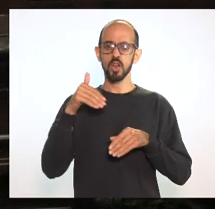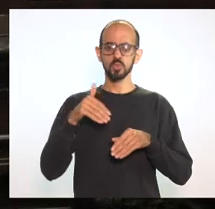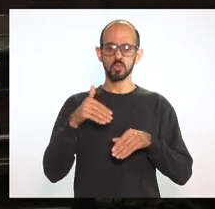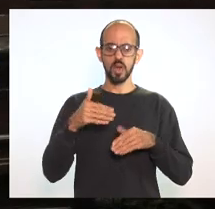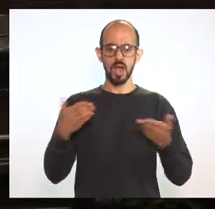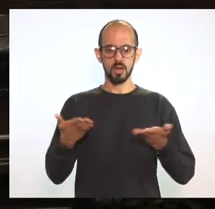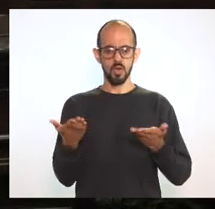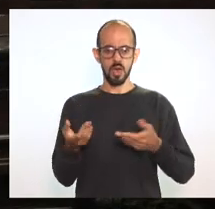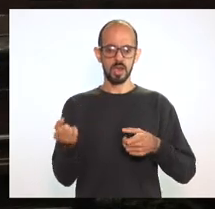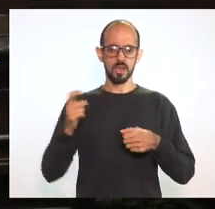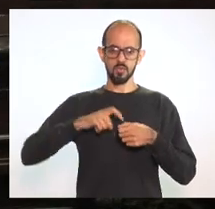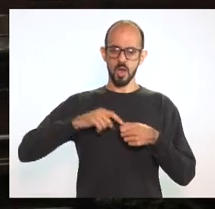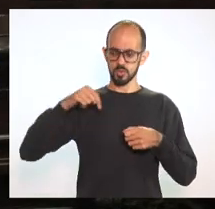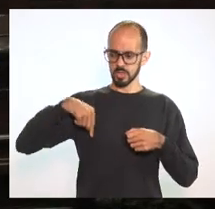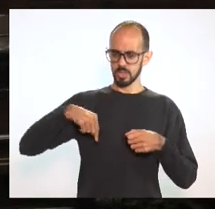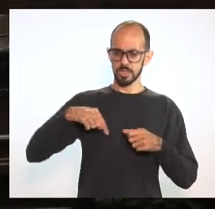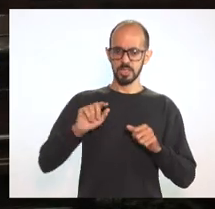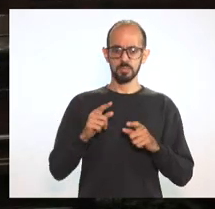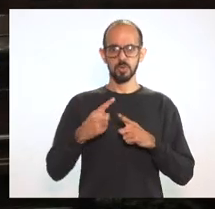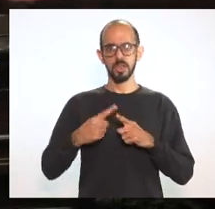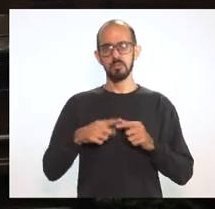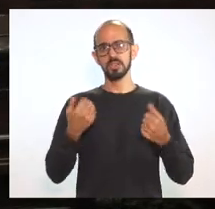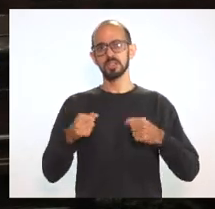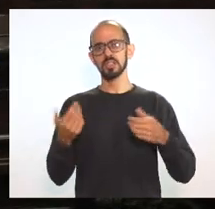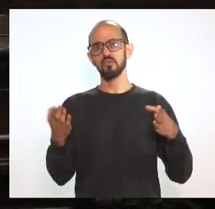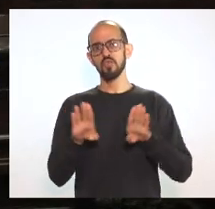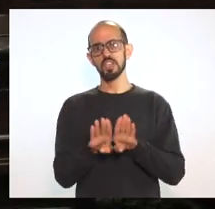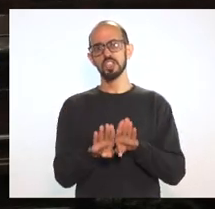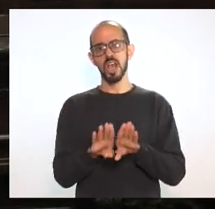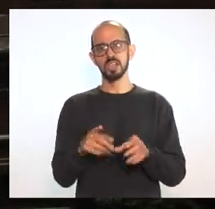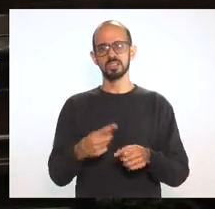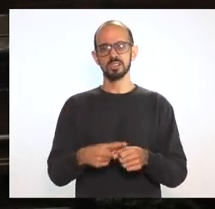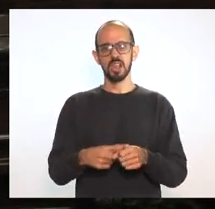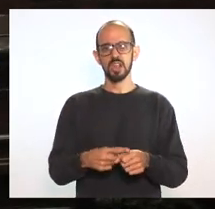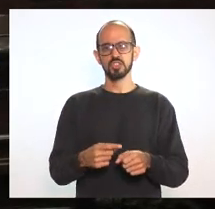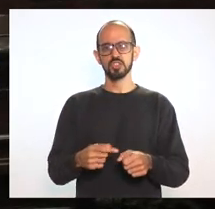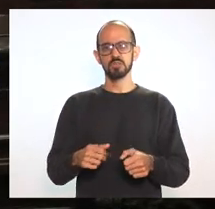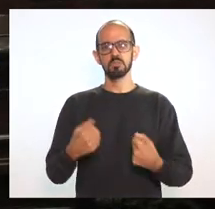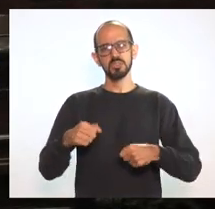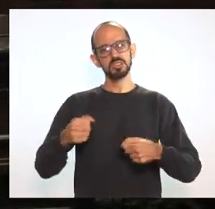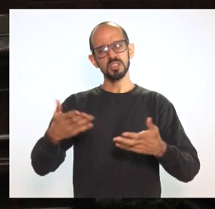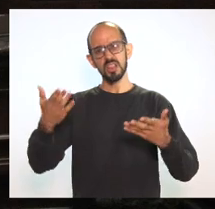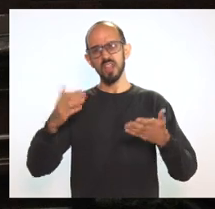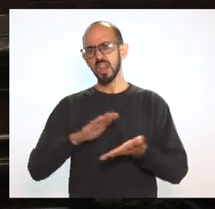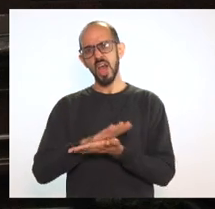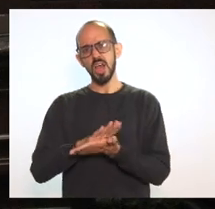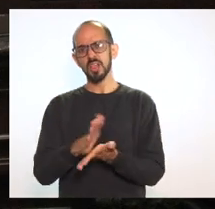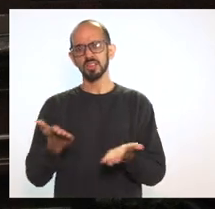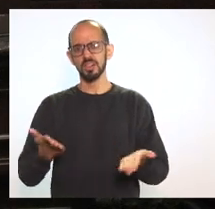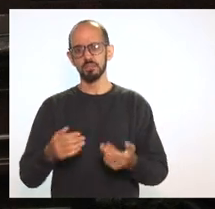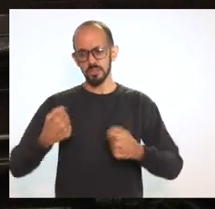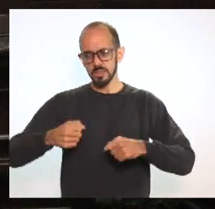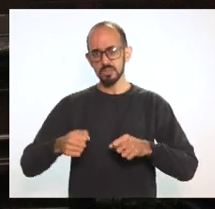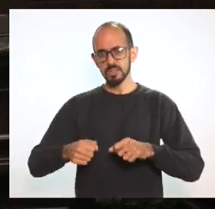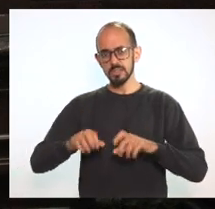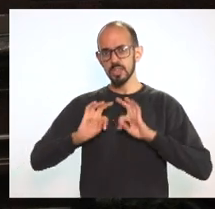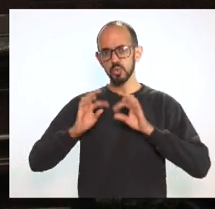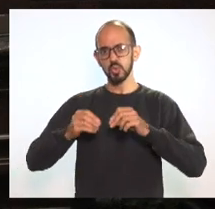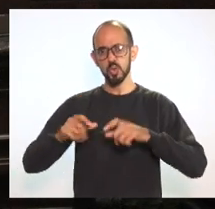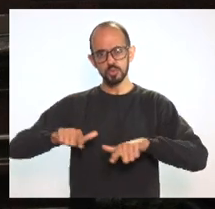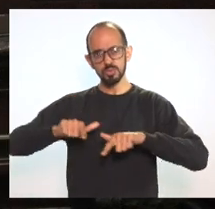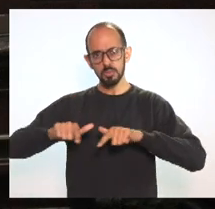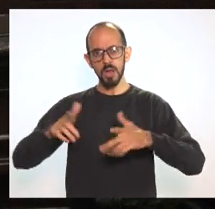para cá dizer que tem que ter lockdown, tem que ter um cacete, tem que deixar o povo trabalhar. Para